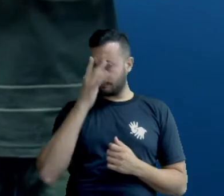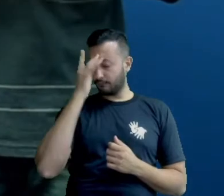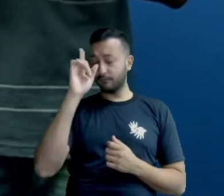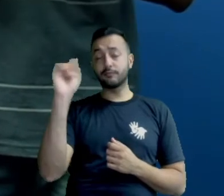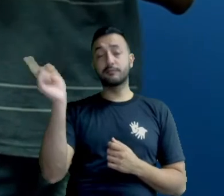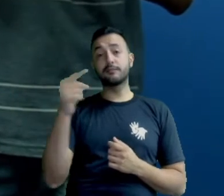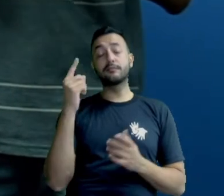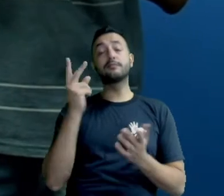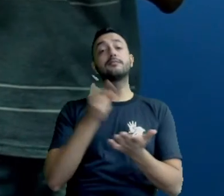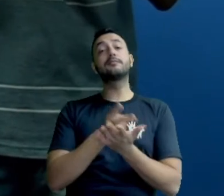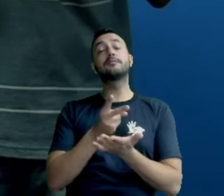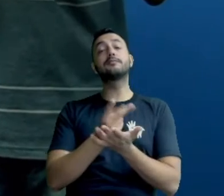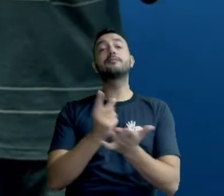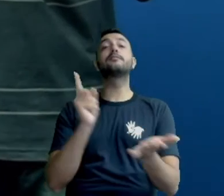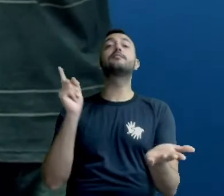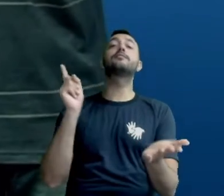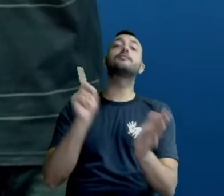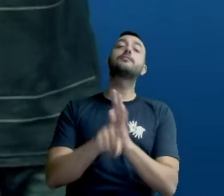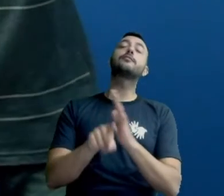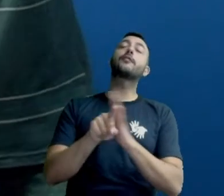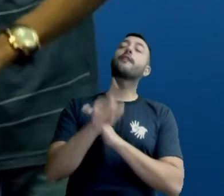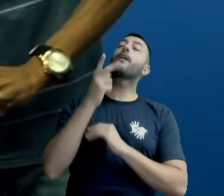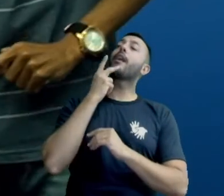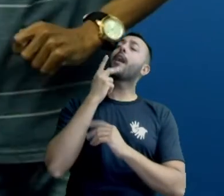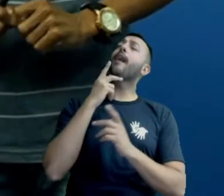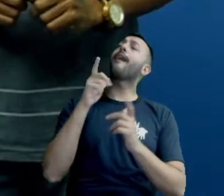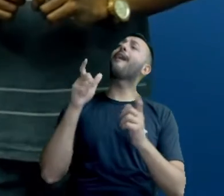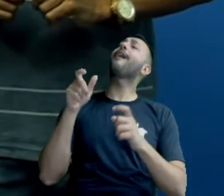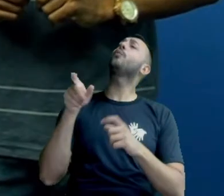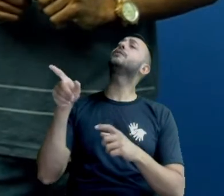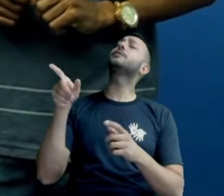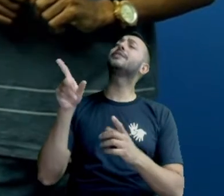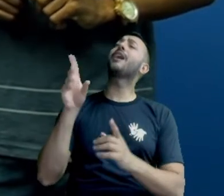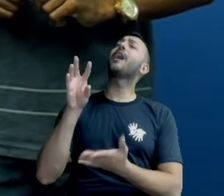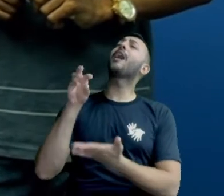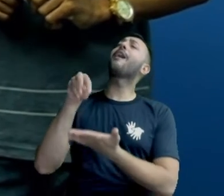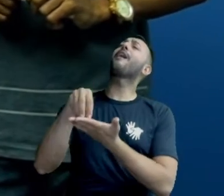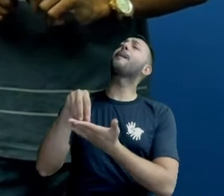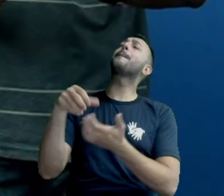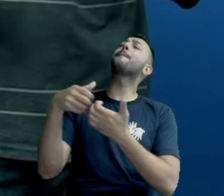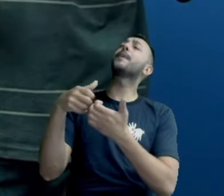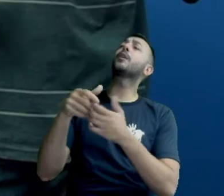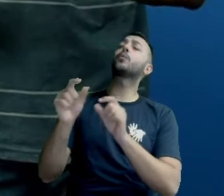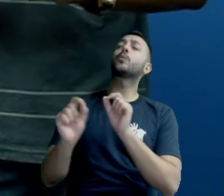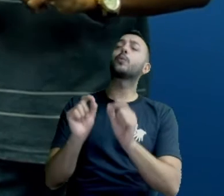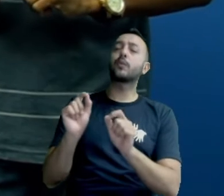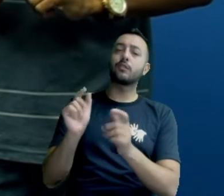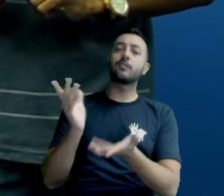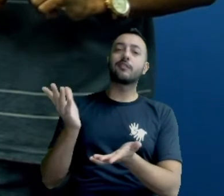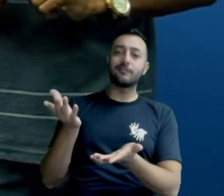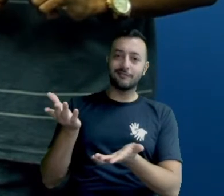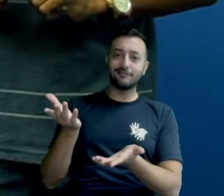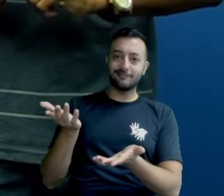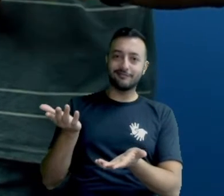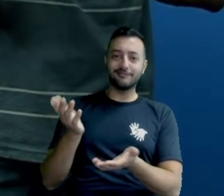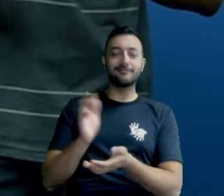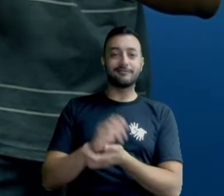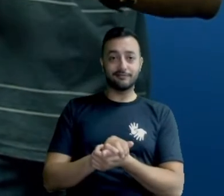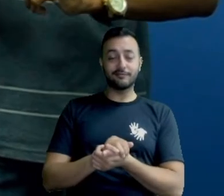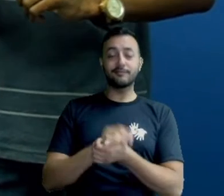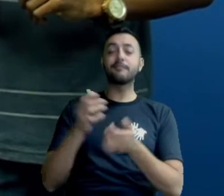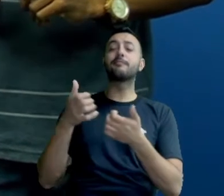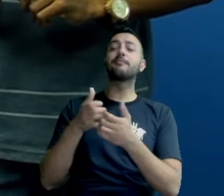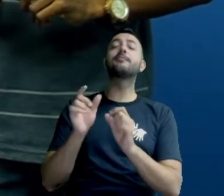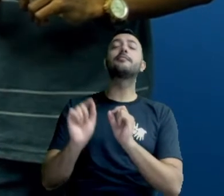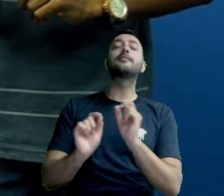pessoas sempre diz o quê? Olha, me dá um ponto de referência. Referencial é isso. Me dá um ponto de referência. Fica perto